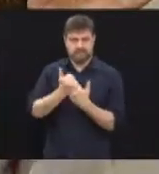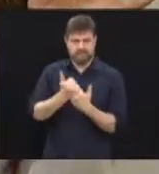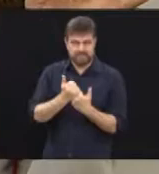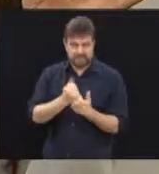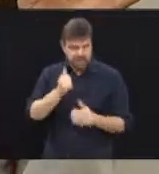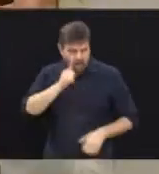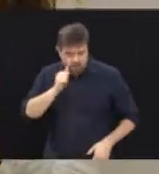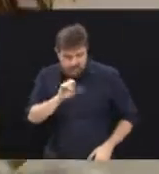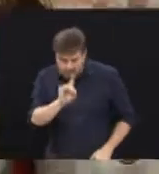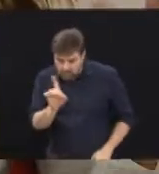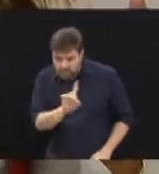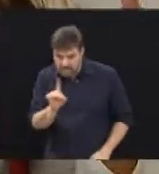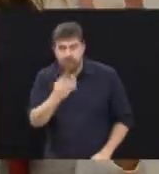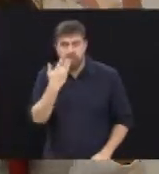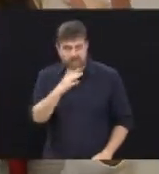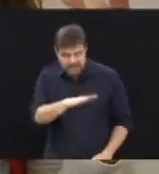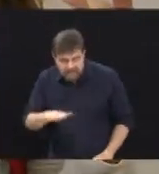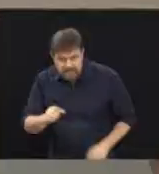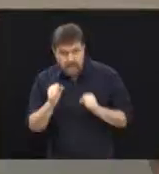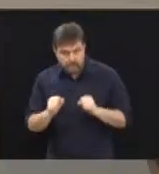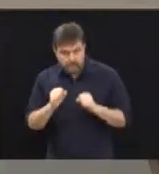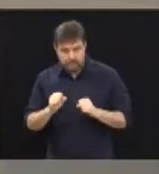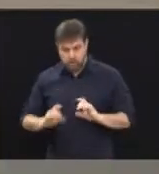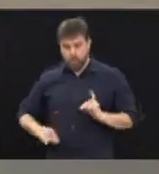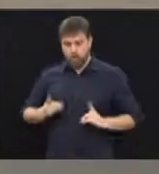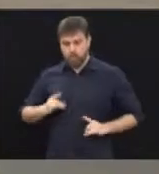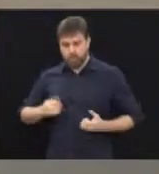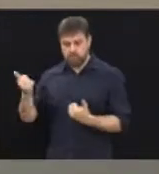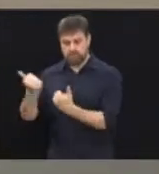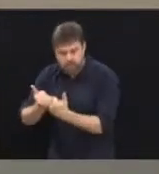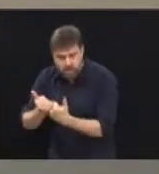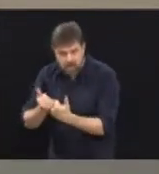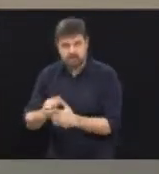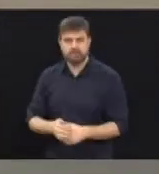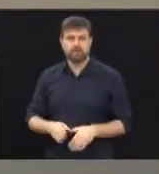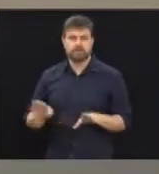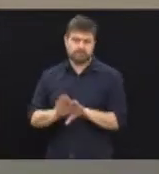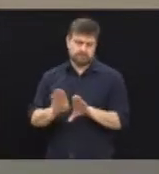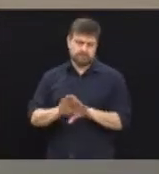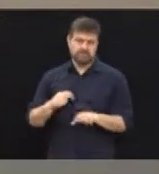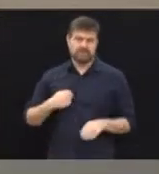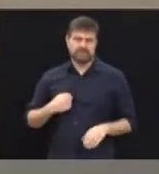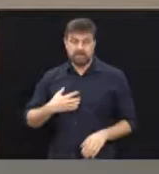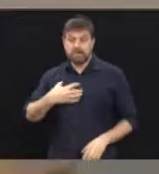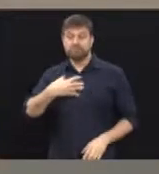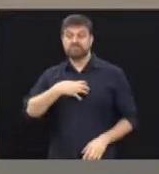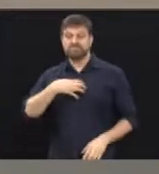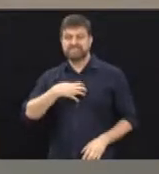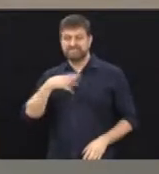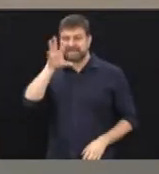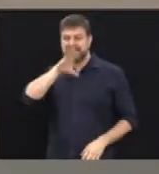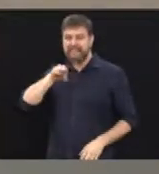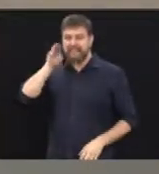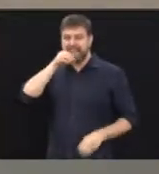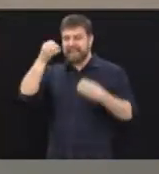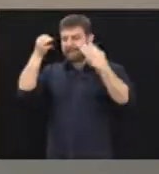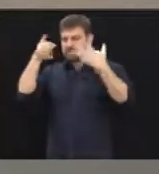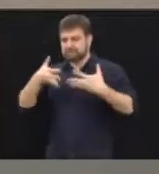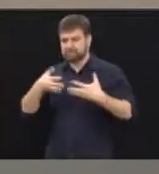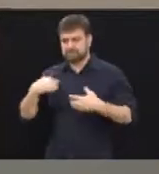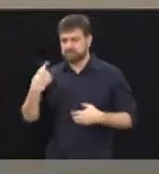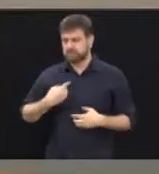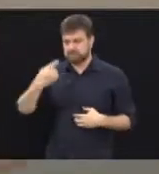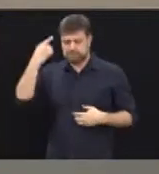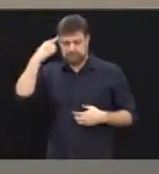da mulher. Criança pode ter reposição hormonal? É que eu acho que, na verdade, existe um jeito de falar, né? Então, quando a gente fala